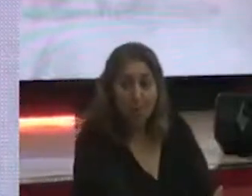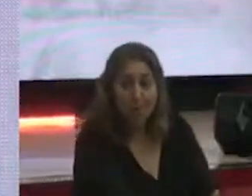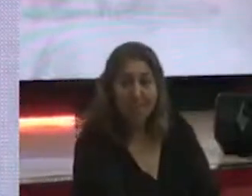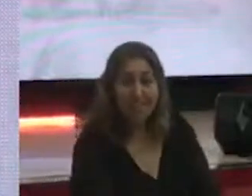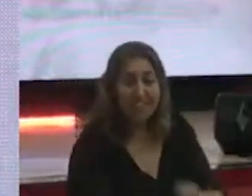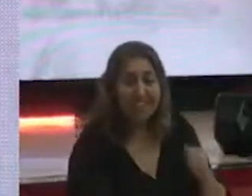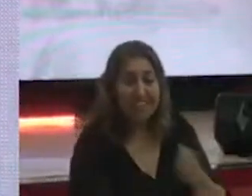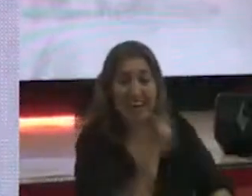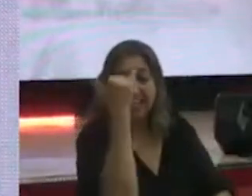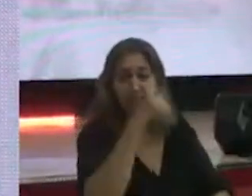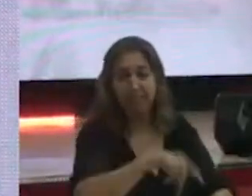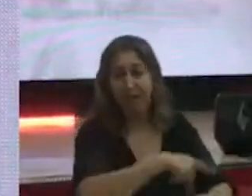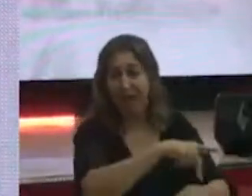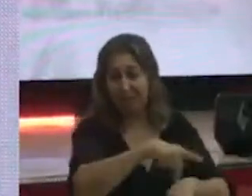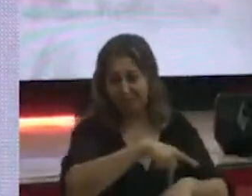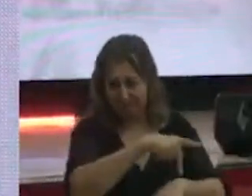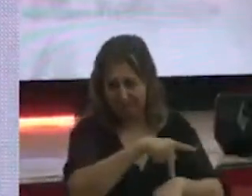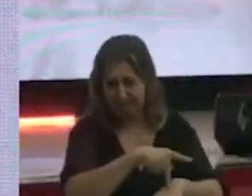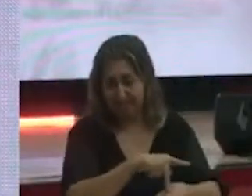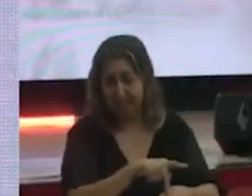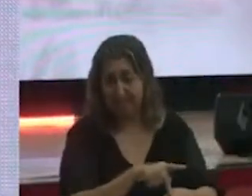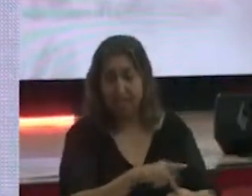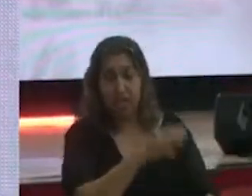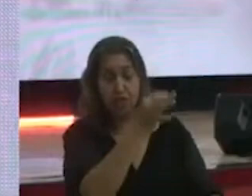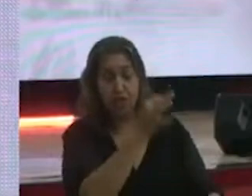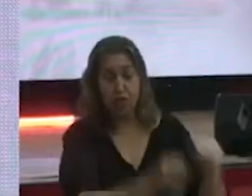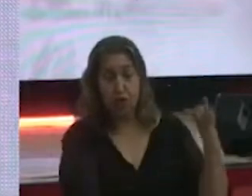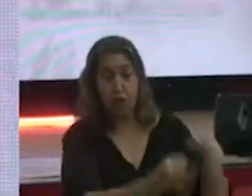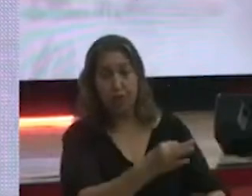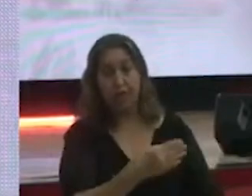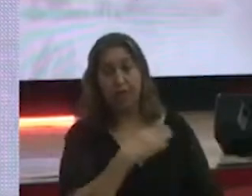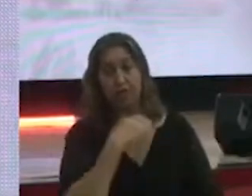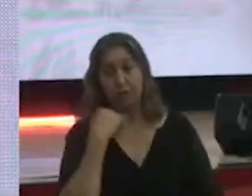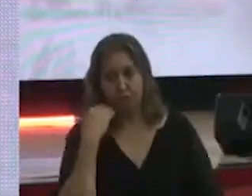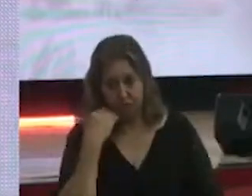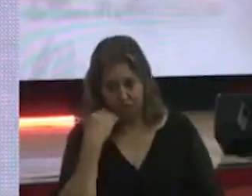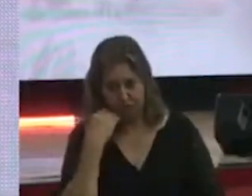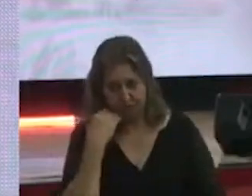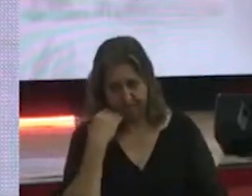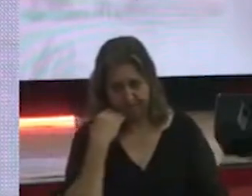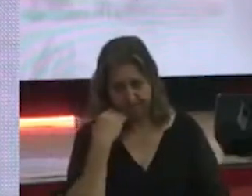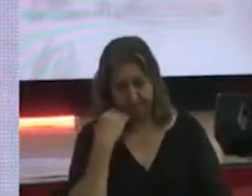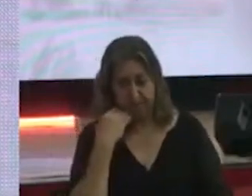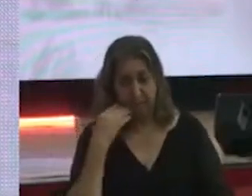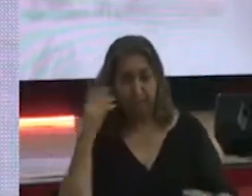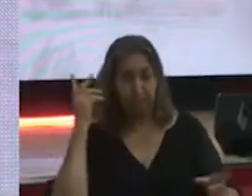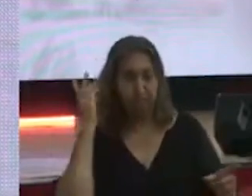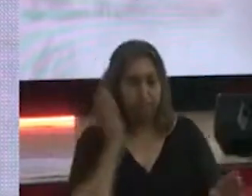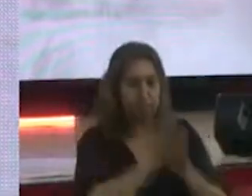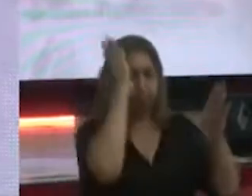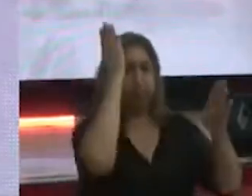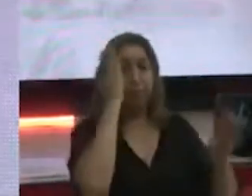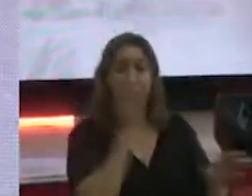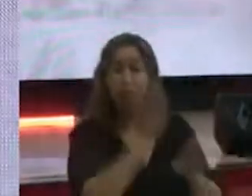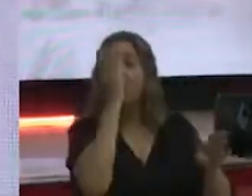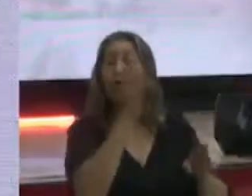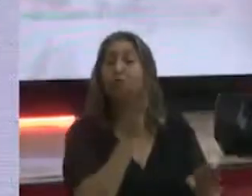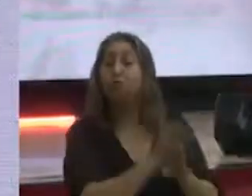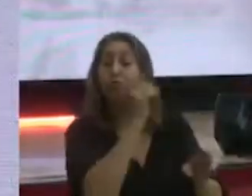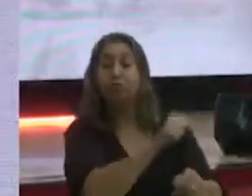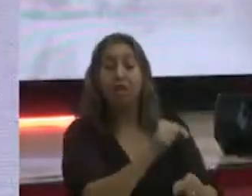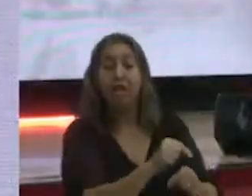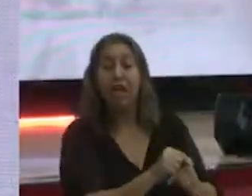à morte ele foi condenado à morte o pastor batista Miller cam mais de 70